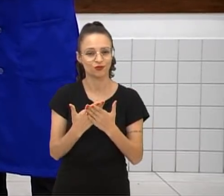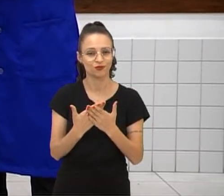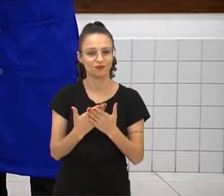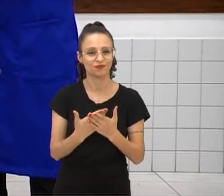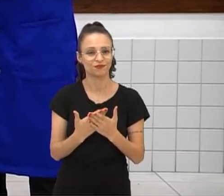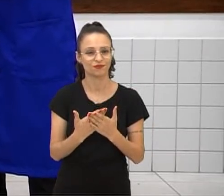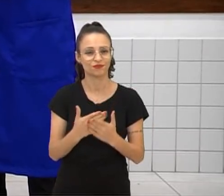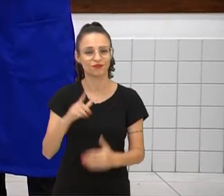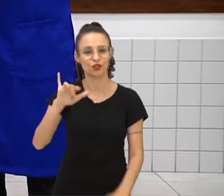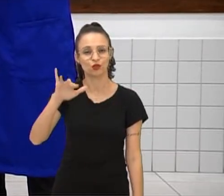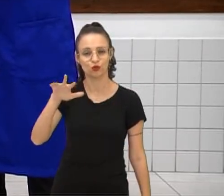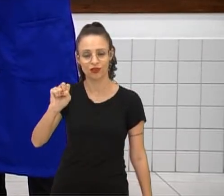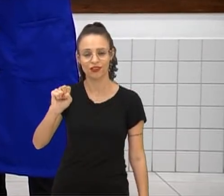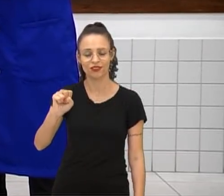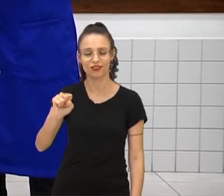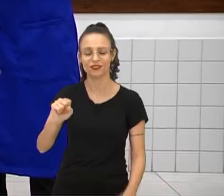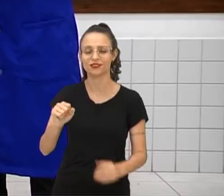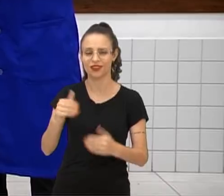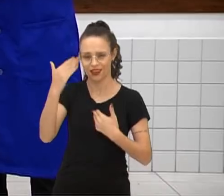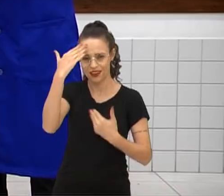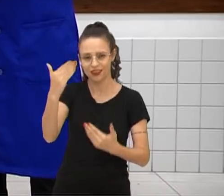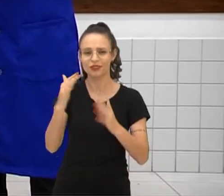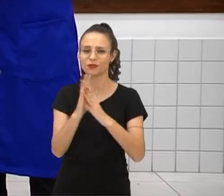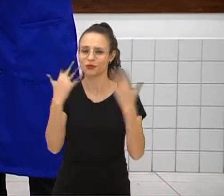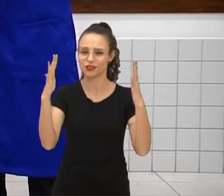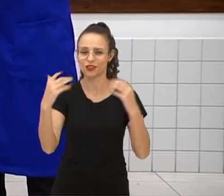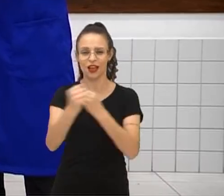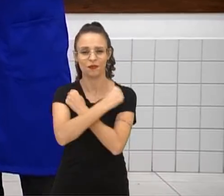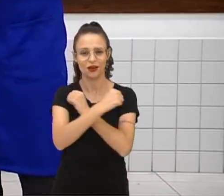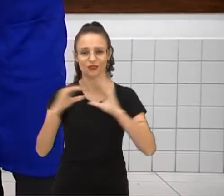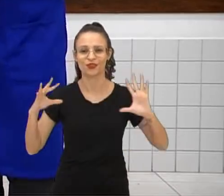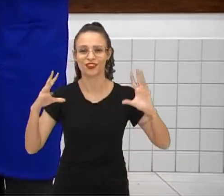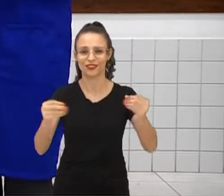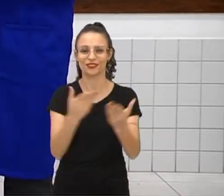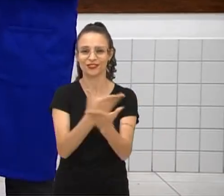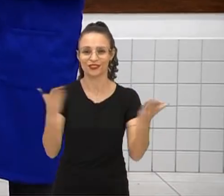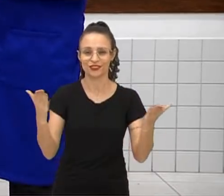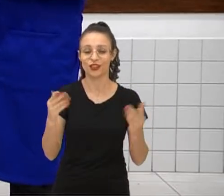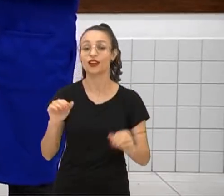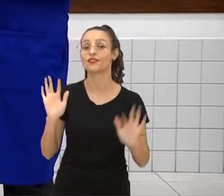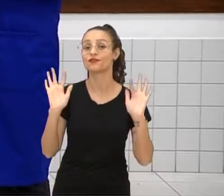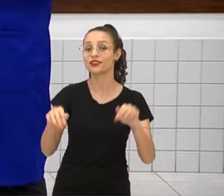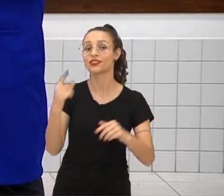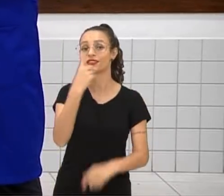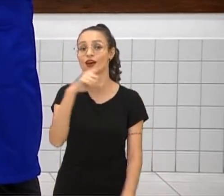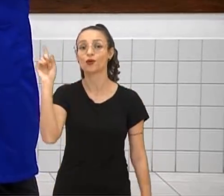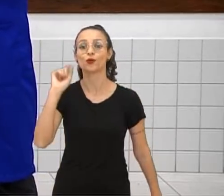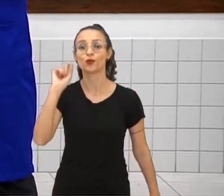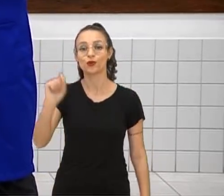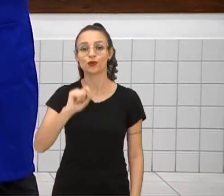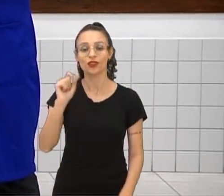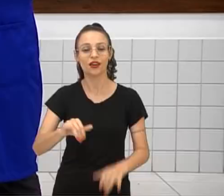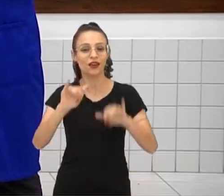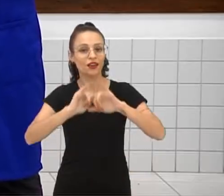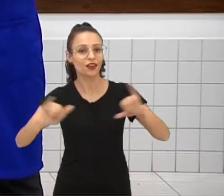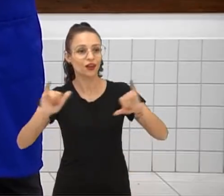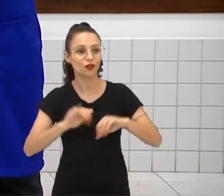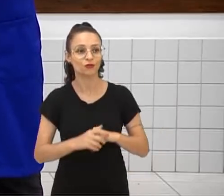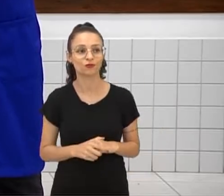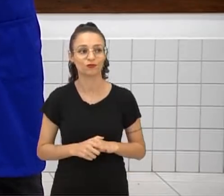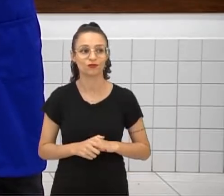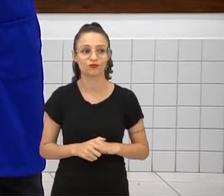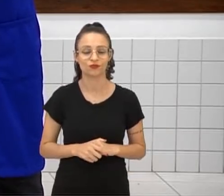Albino, agradeço pelas parabenizações da aula. Forte abraço a todos. Qual que é o recado final, professor? Aquele recadinho final?